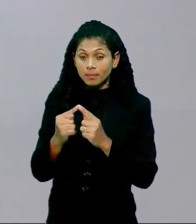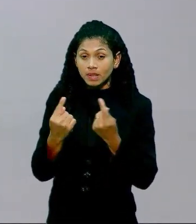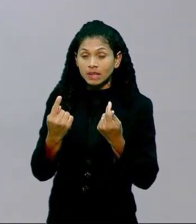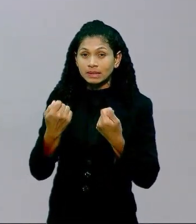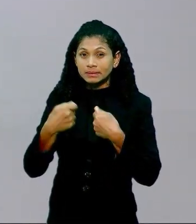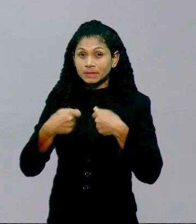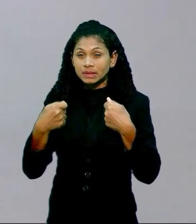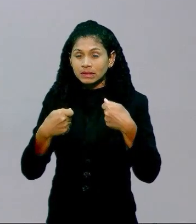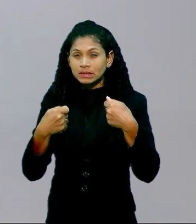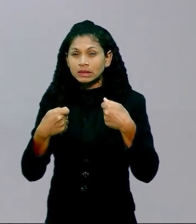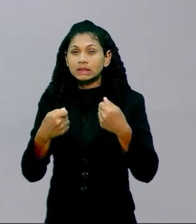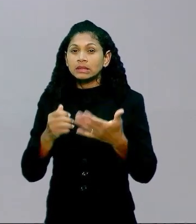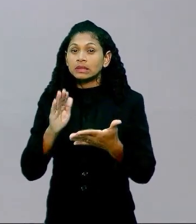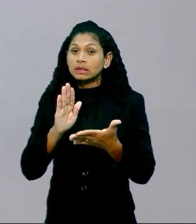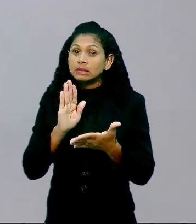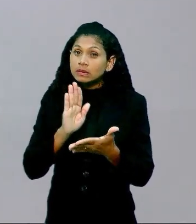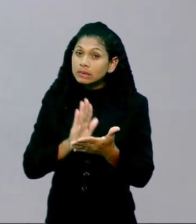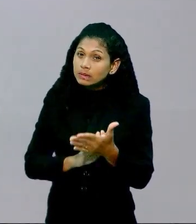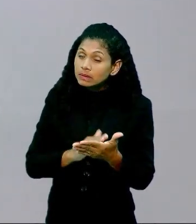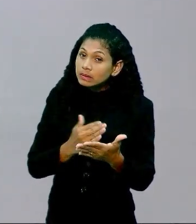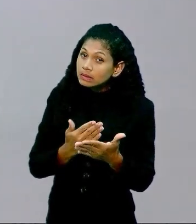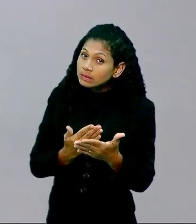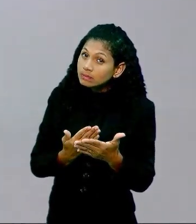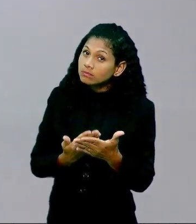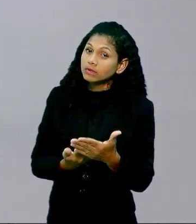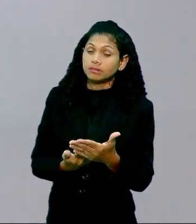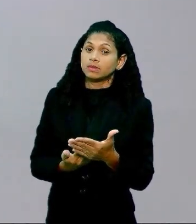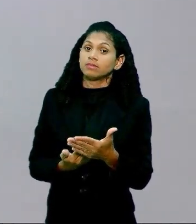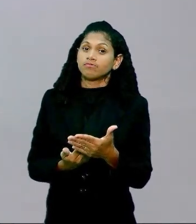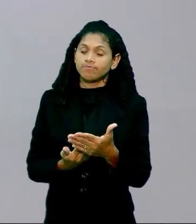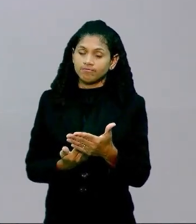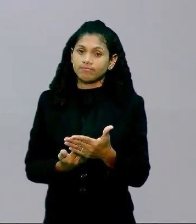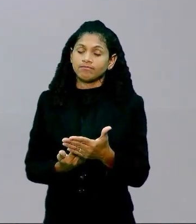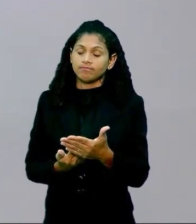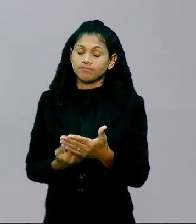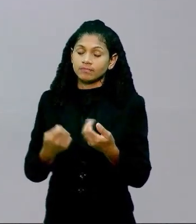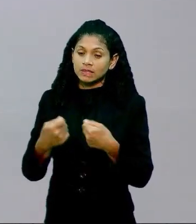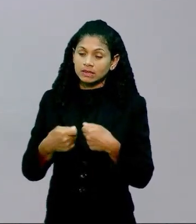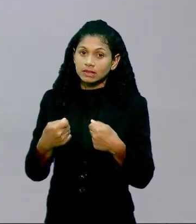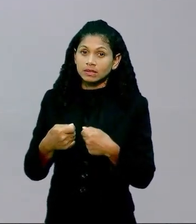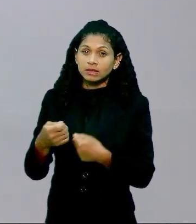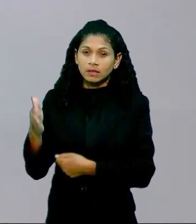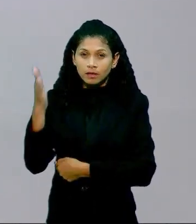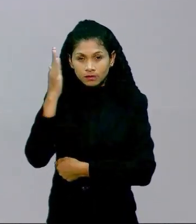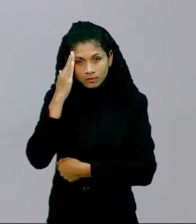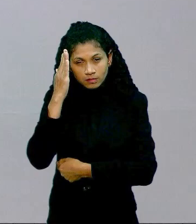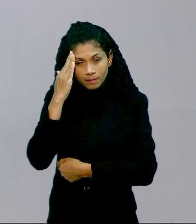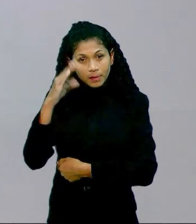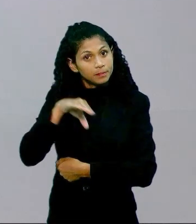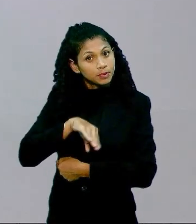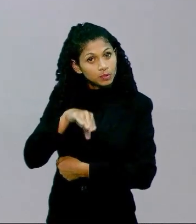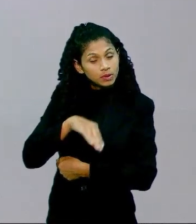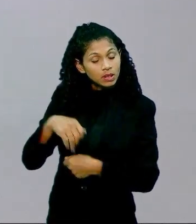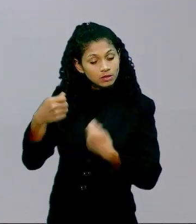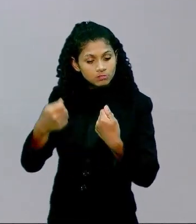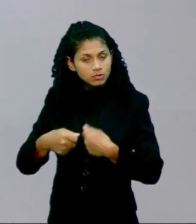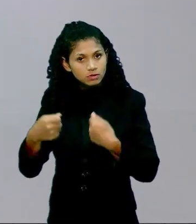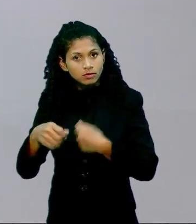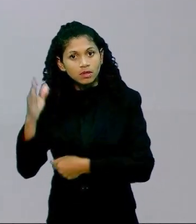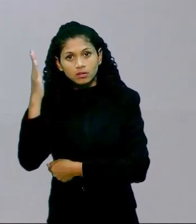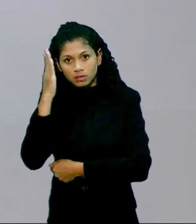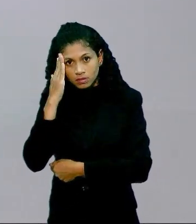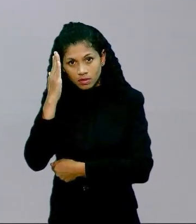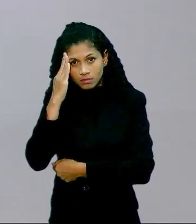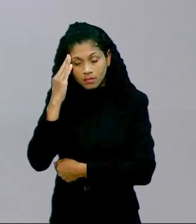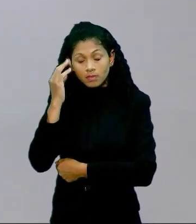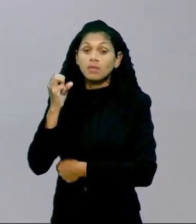saber interpretar, vocês precisam saber português e vocês precisam saber matemática. Para o Enem,